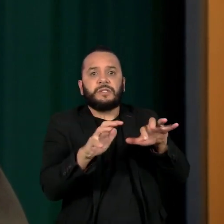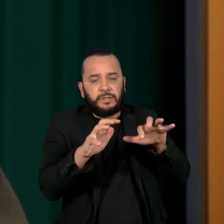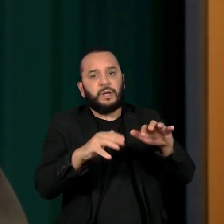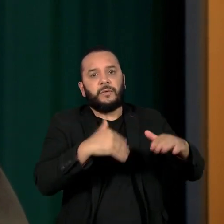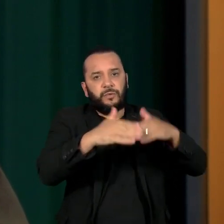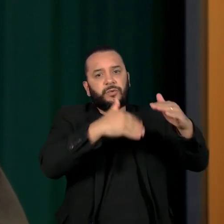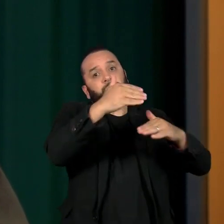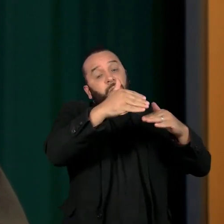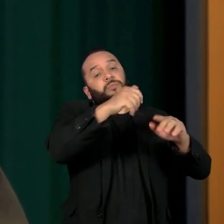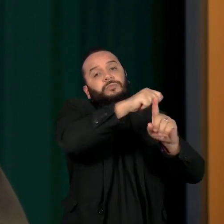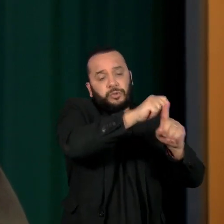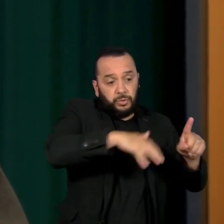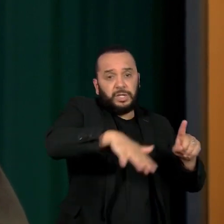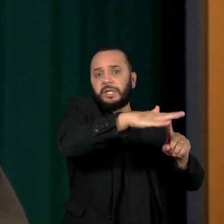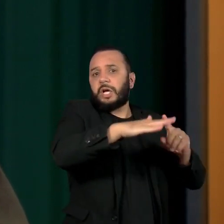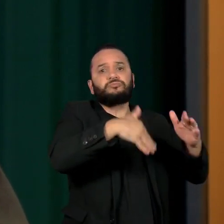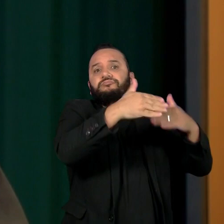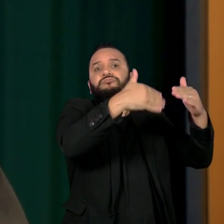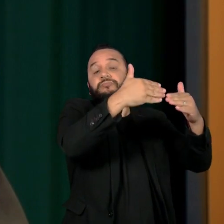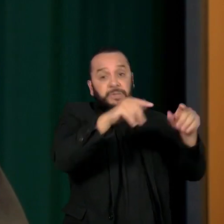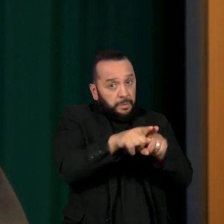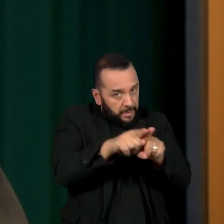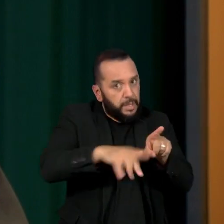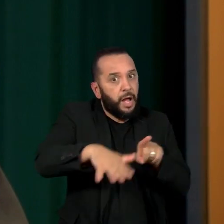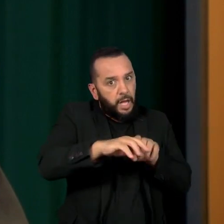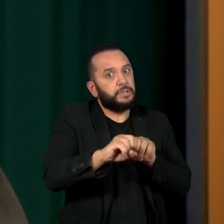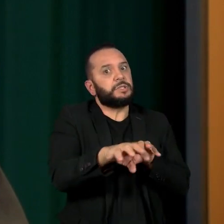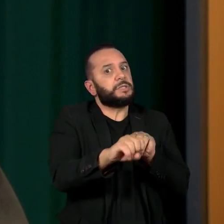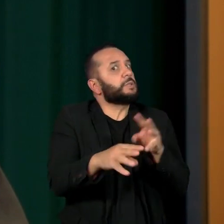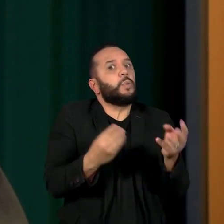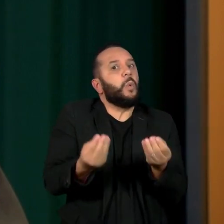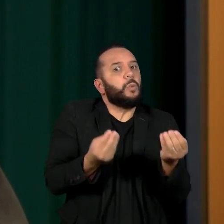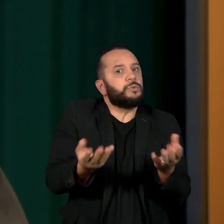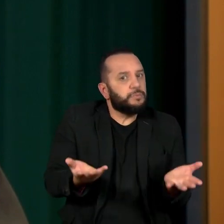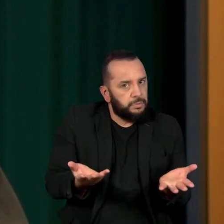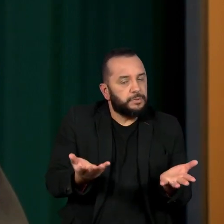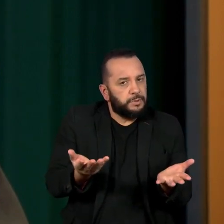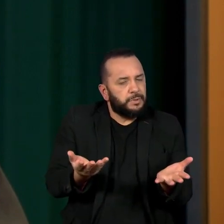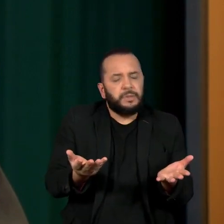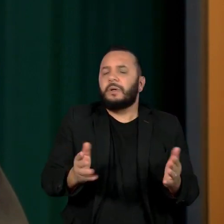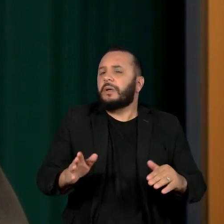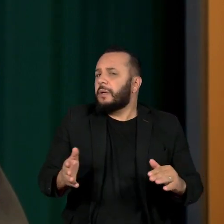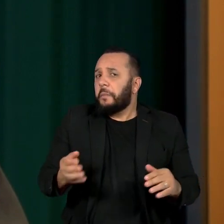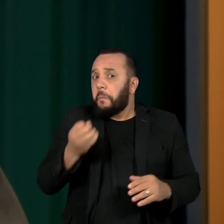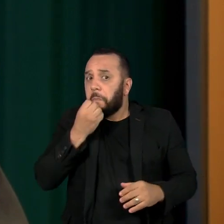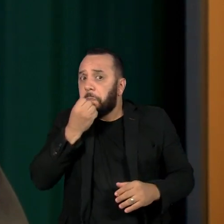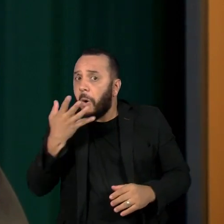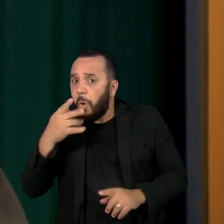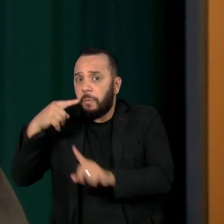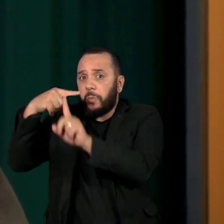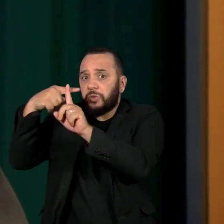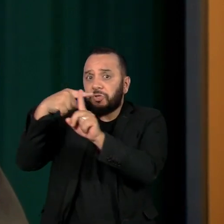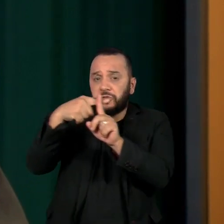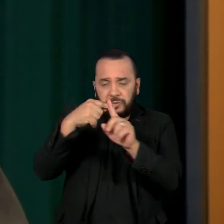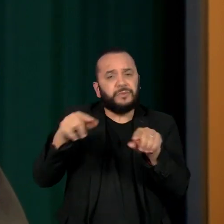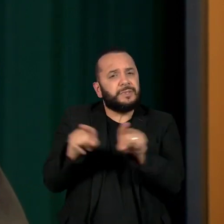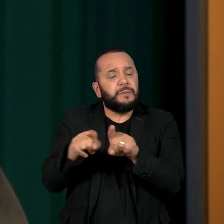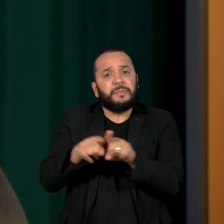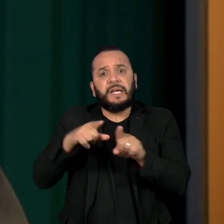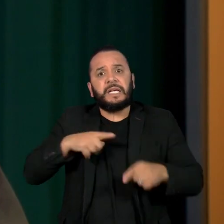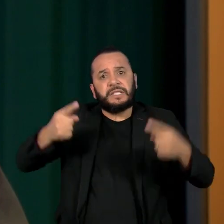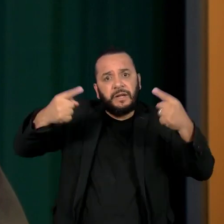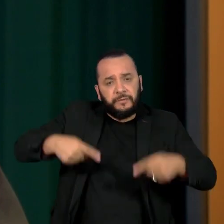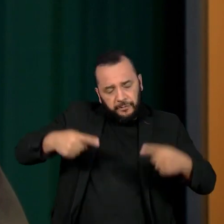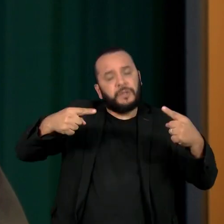sociedade, principalmente no sistema de ensino. Afinal, quais são as vantagens e os desafios dos